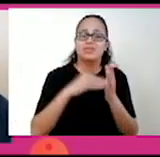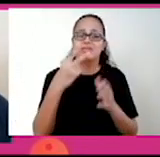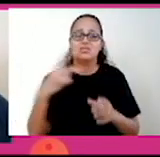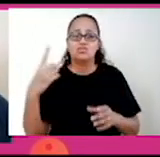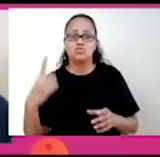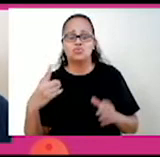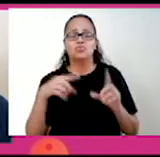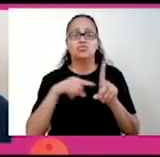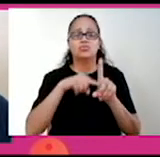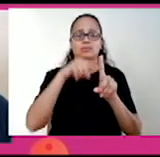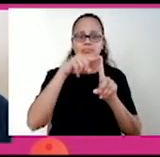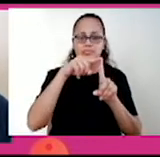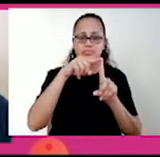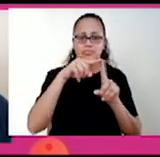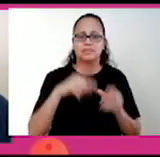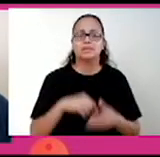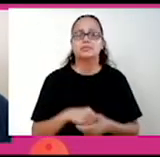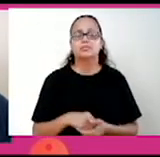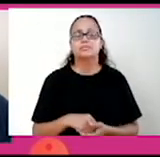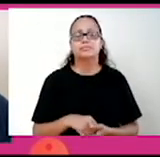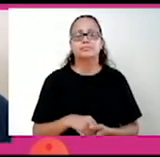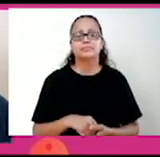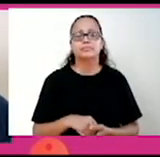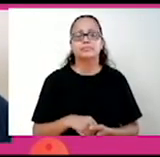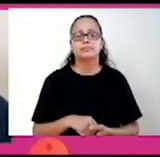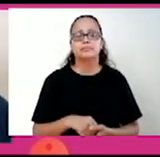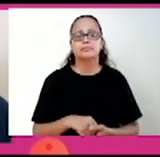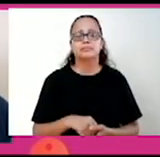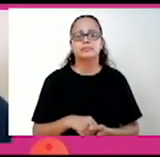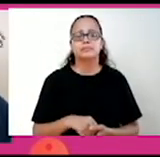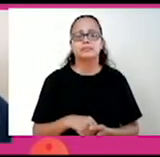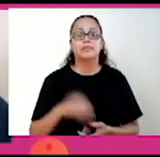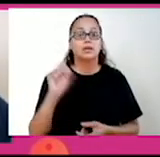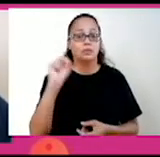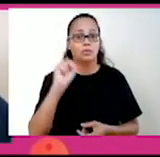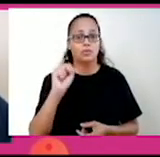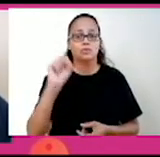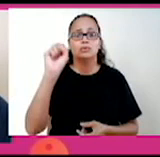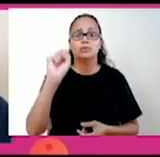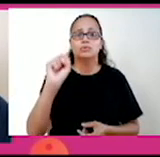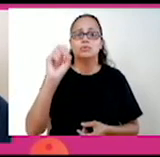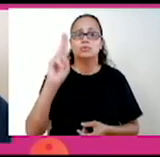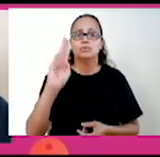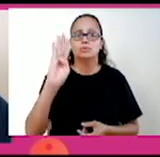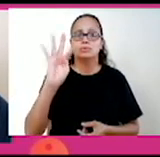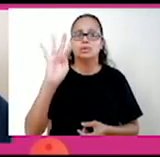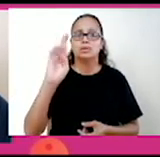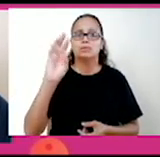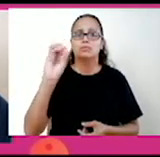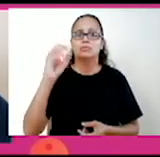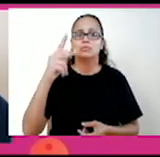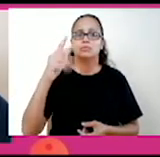21 graus, como mostra o climograma de Santiago, que já já a gente vai ver também. Bom, a gente tem um outro clima aqui, que é o subtropical.